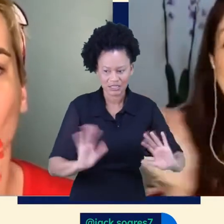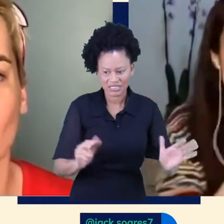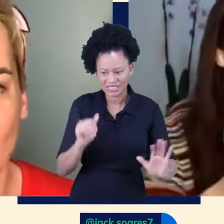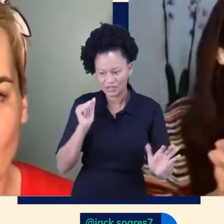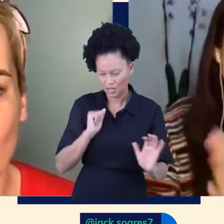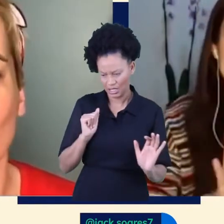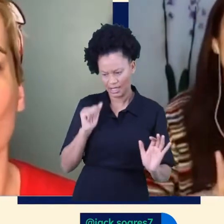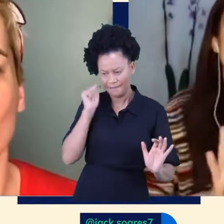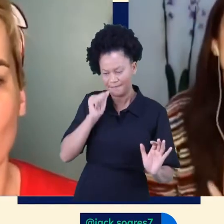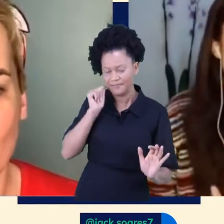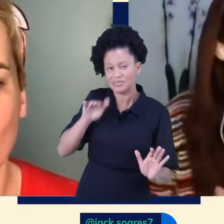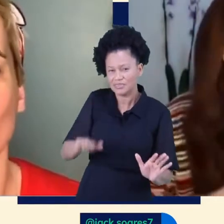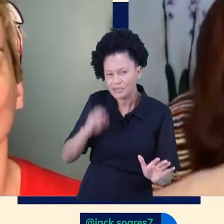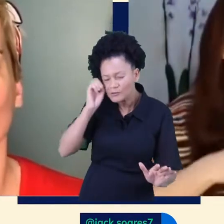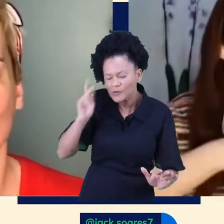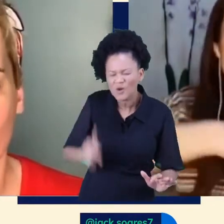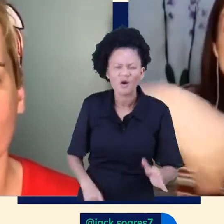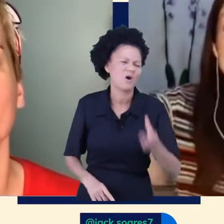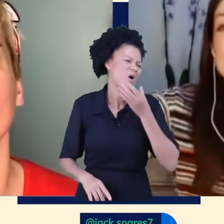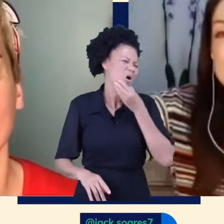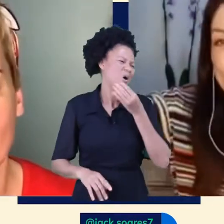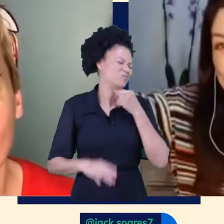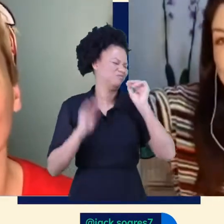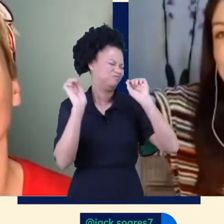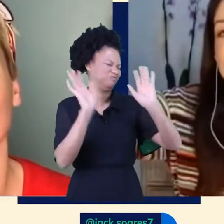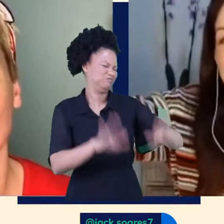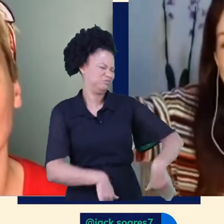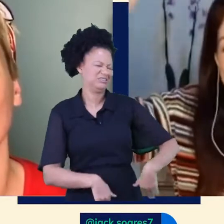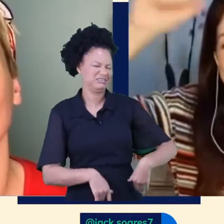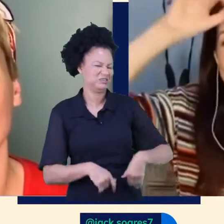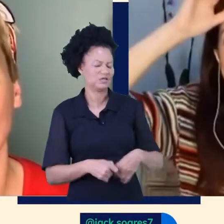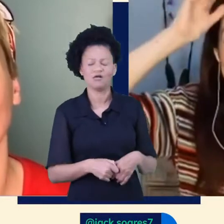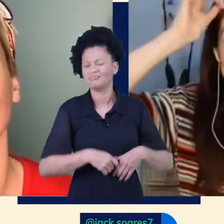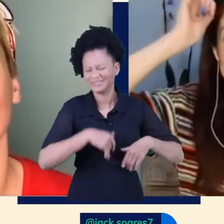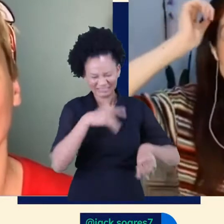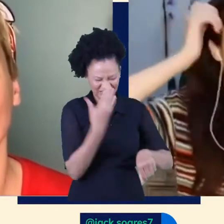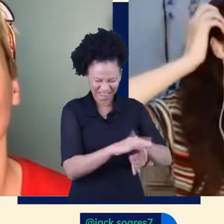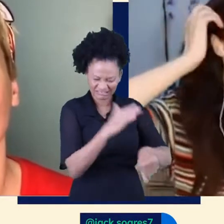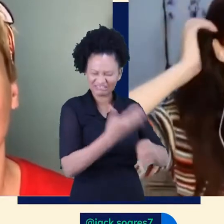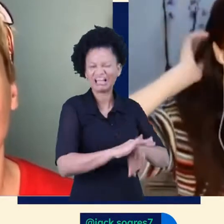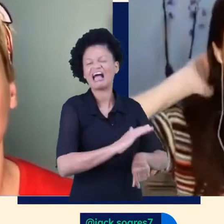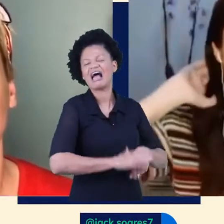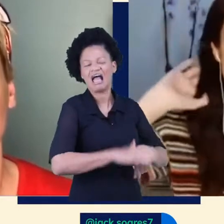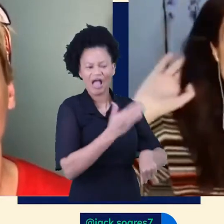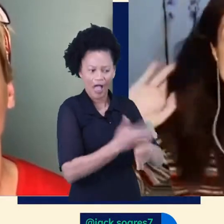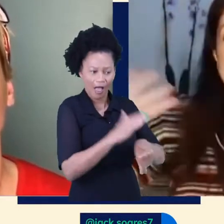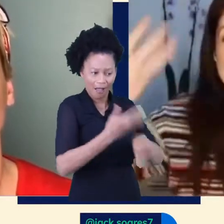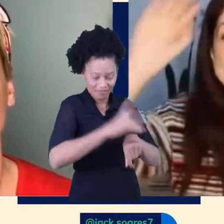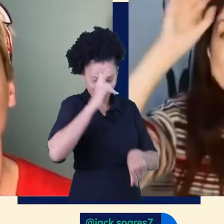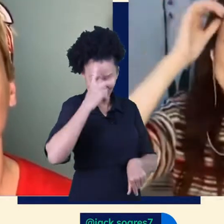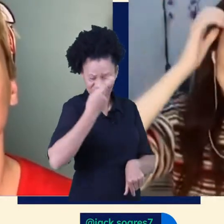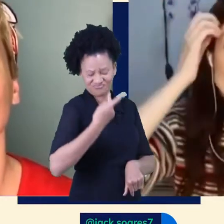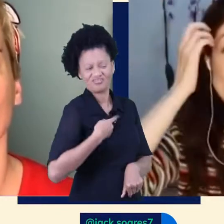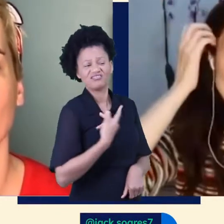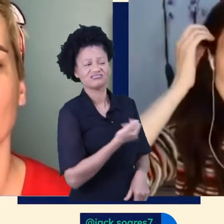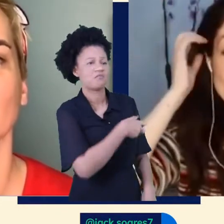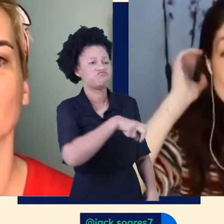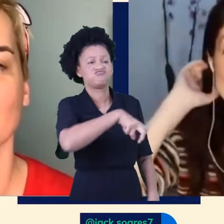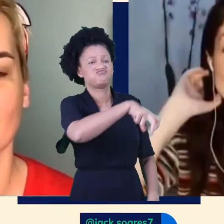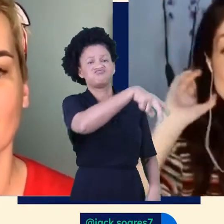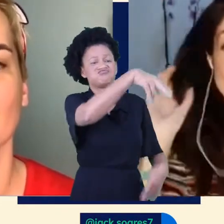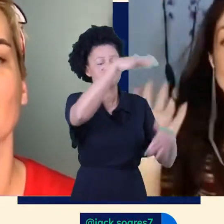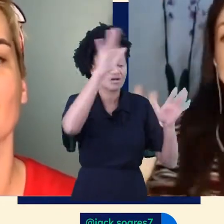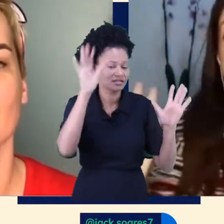O homem nem precisa de mapa, o homem se vira quando tá por aí, né? Nem precisa ligar lá o Google Maps. Já a mulher é